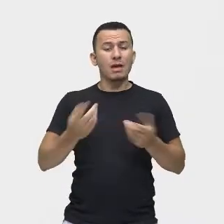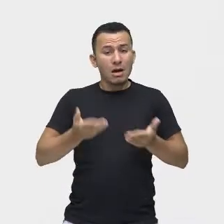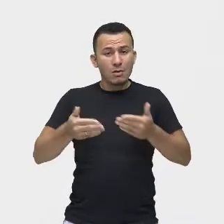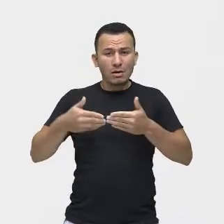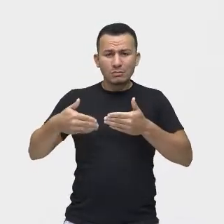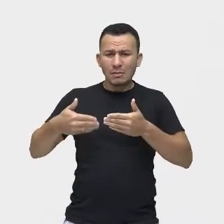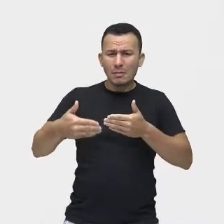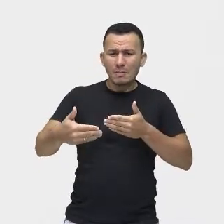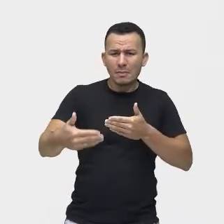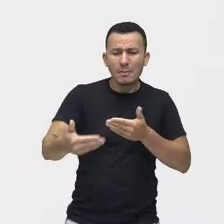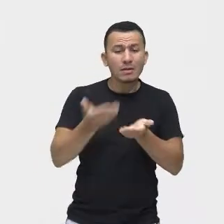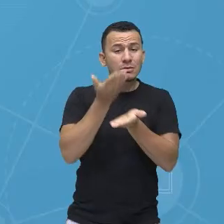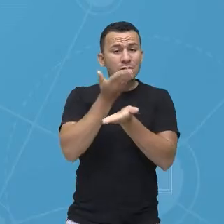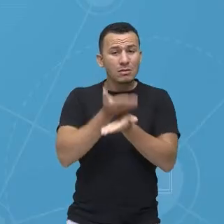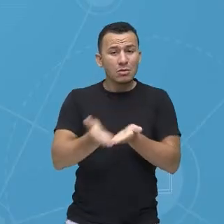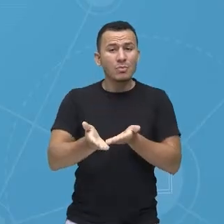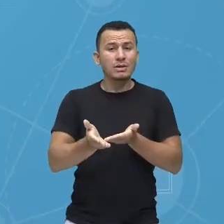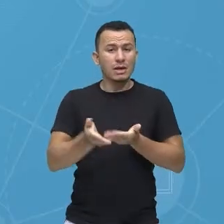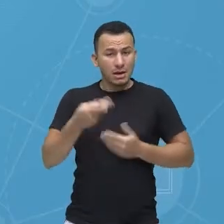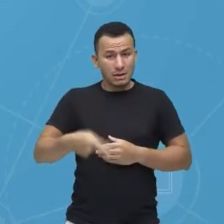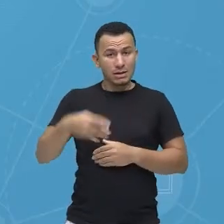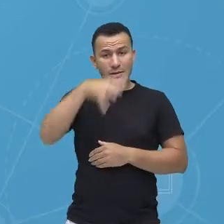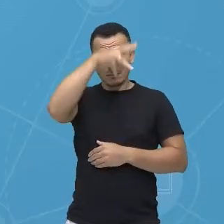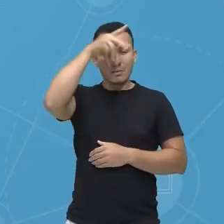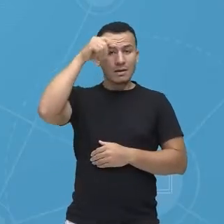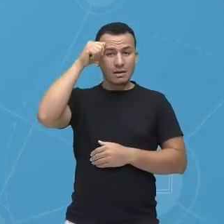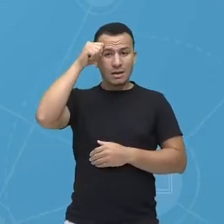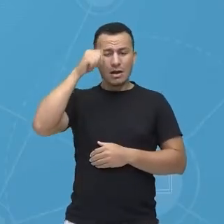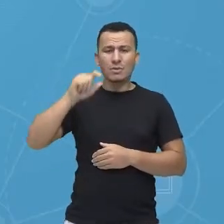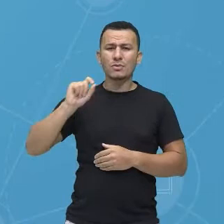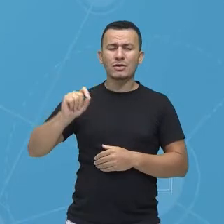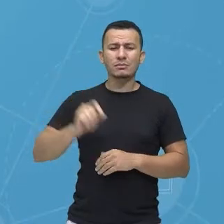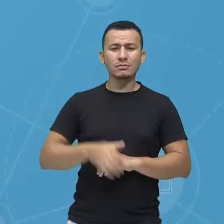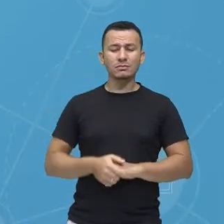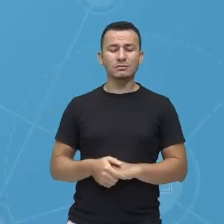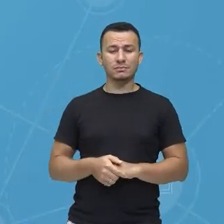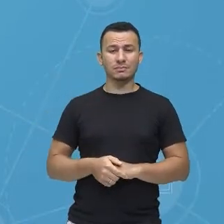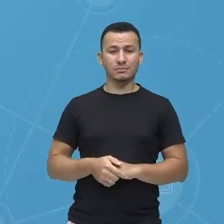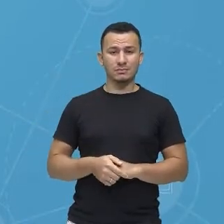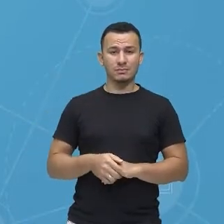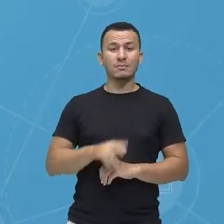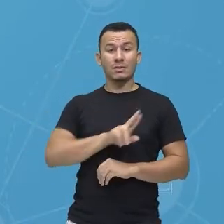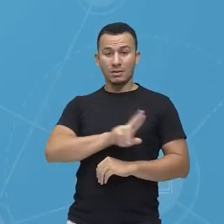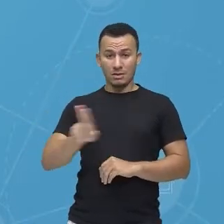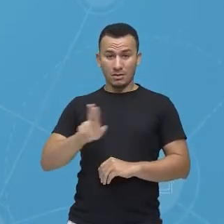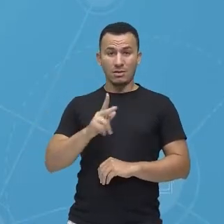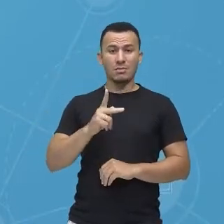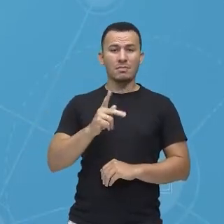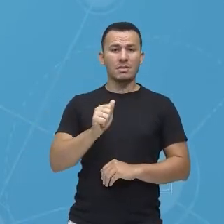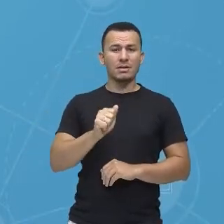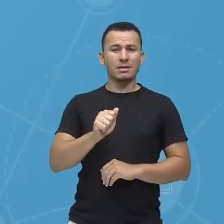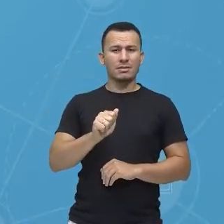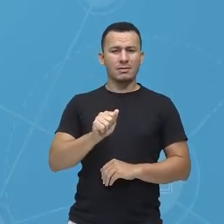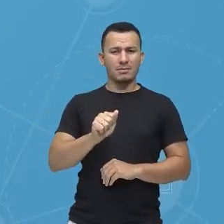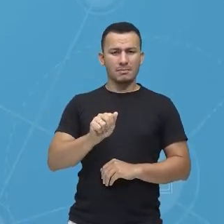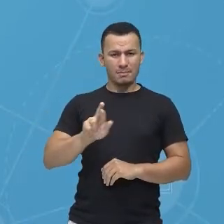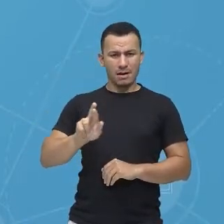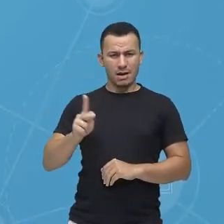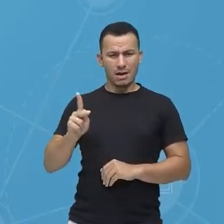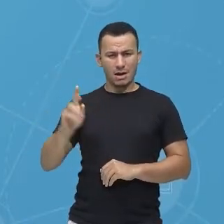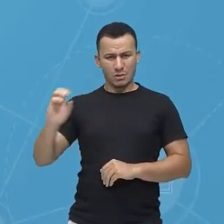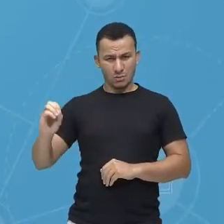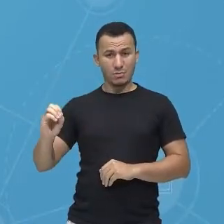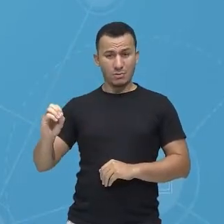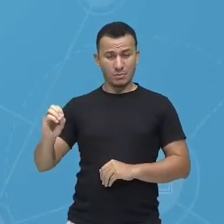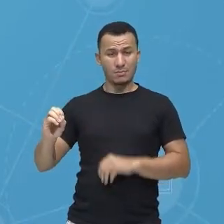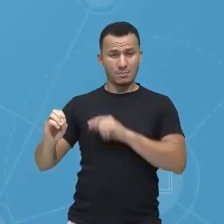surgir aqui na cidade de Manaus é o parkour. Então, o parkour é uma prática que surgiu lá na